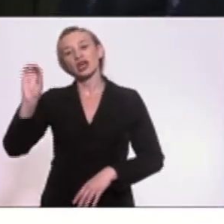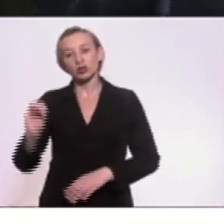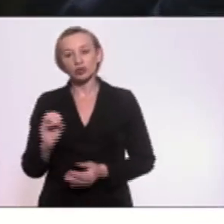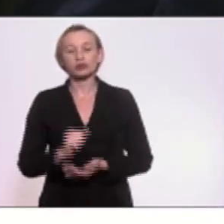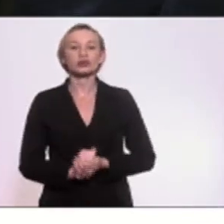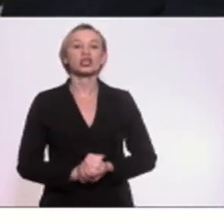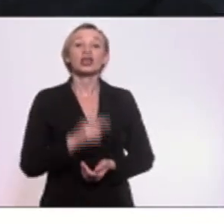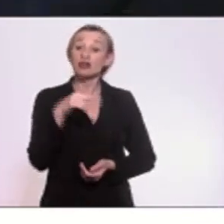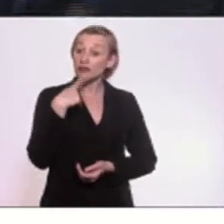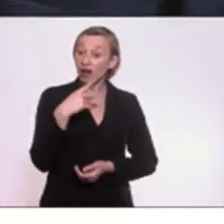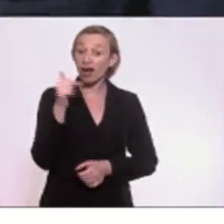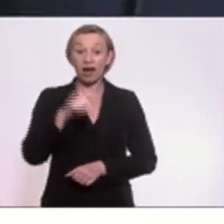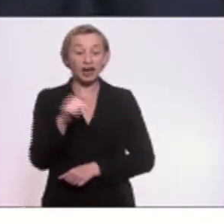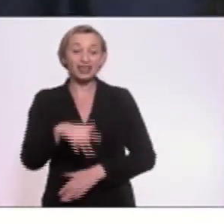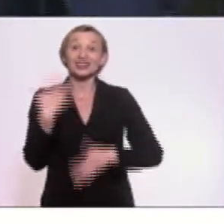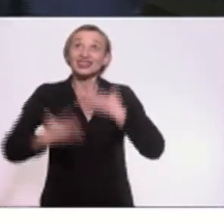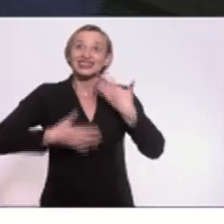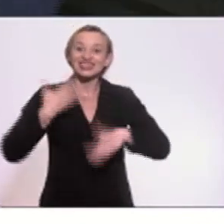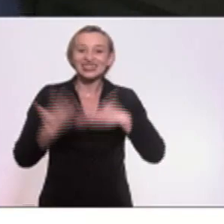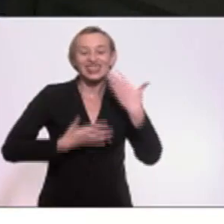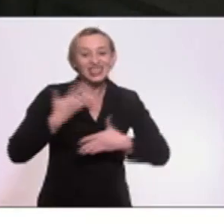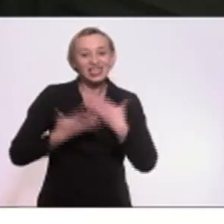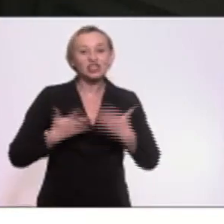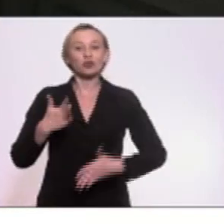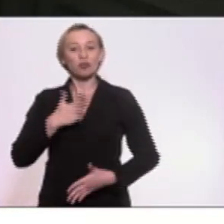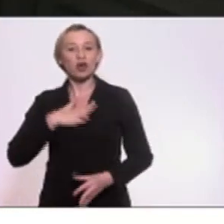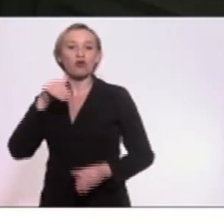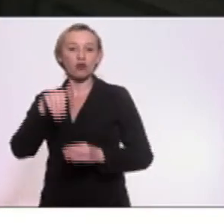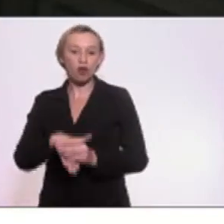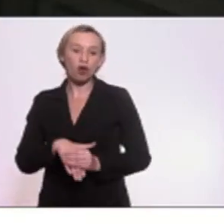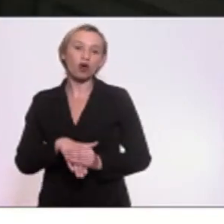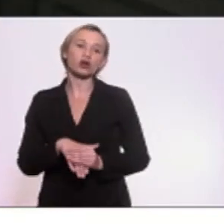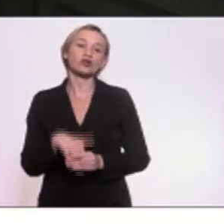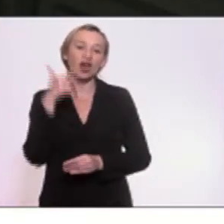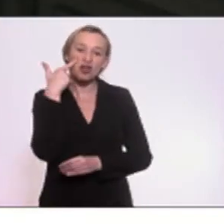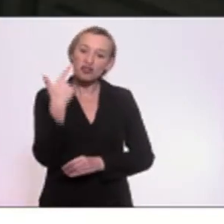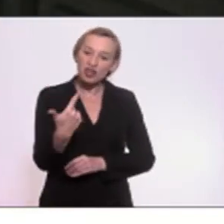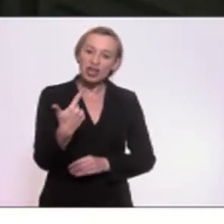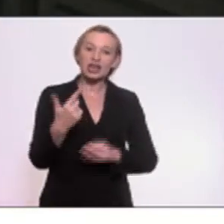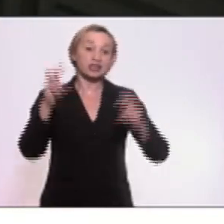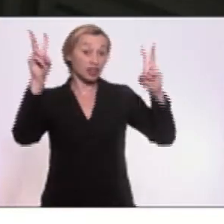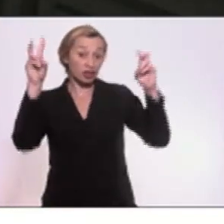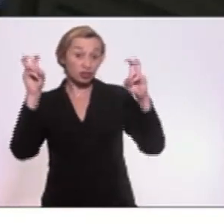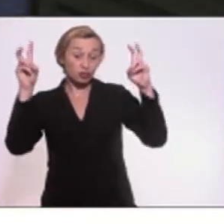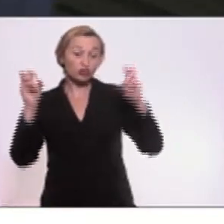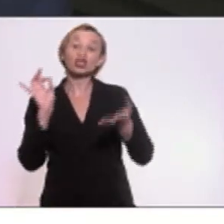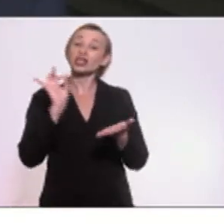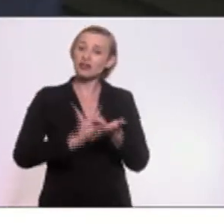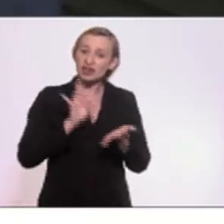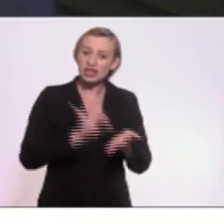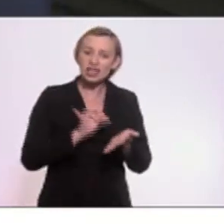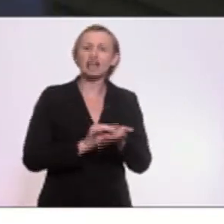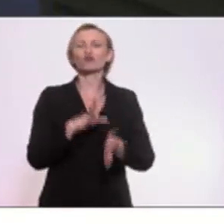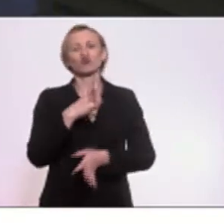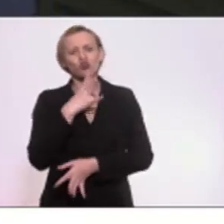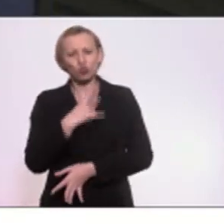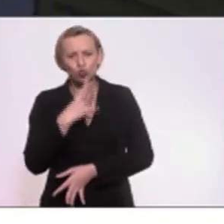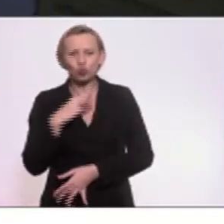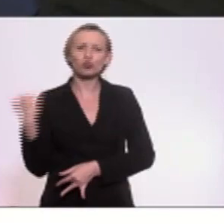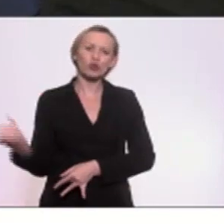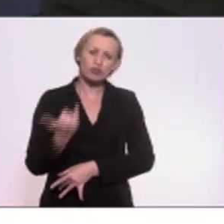e dizer aqui da alegria do meu voto em ver essa matéria que, na verdade, reconhece